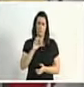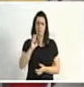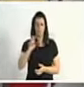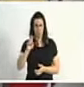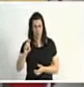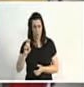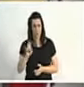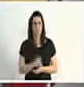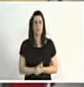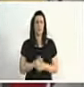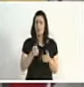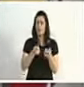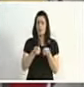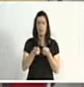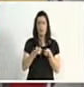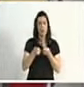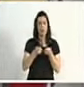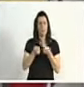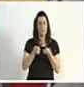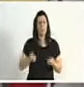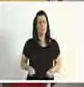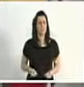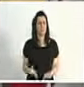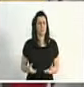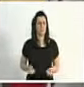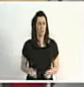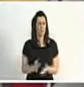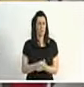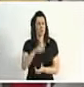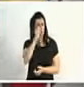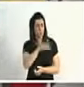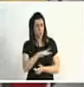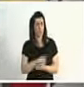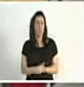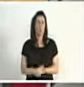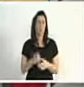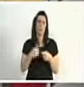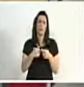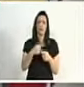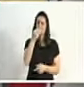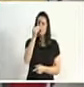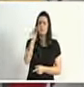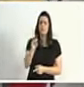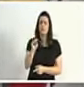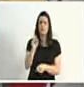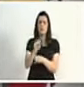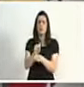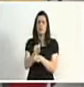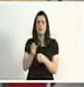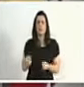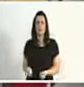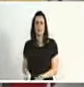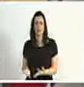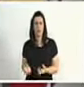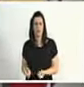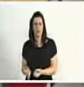55 não controla os gastos mais abusivos, pois exclui do congelamento os gastos com a